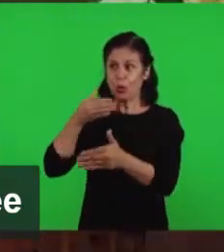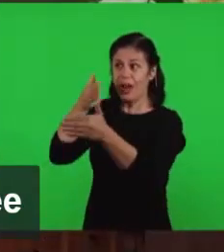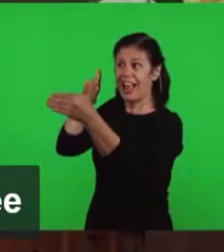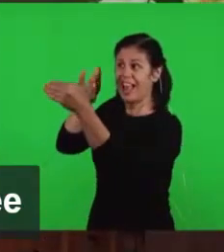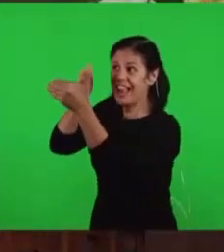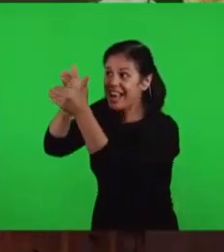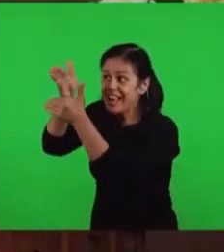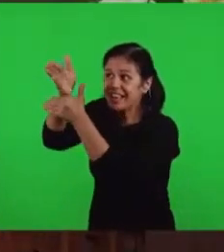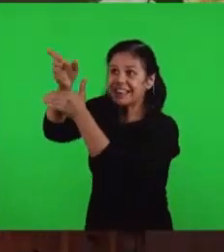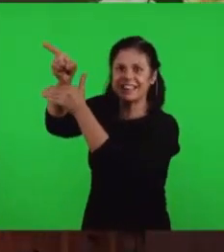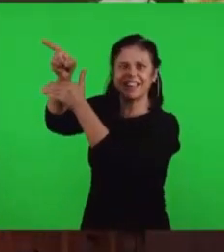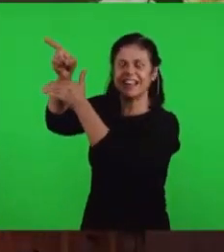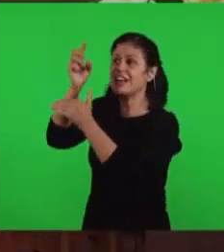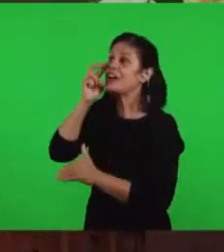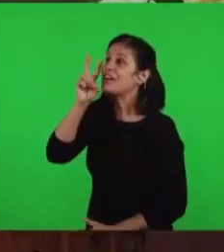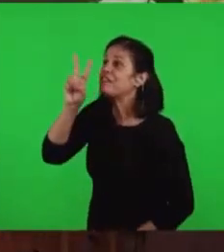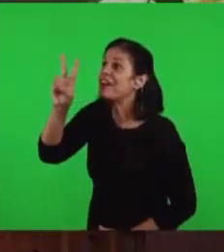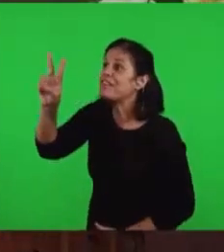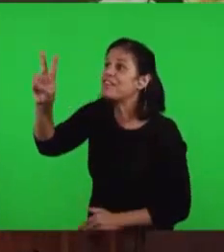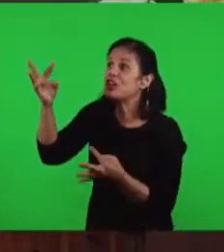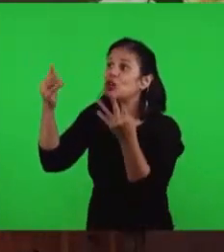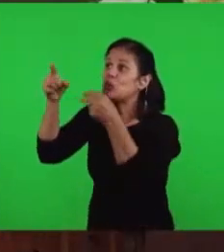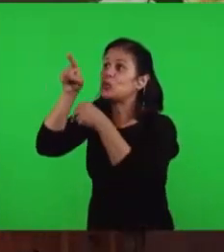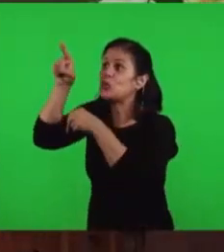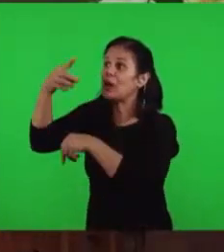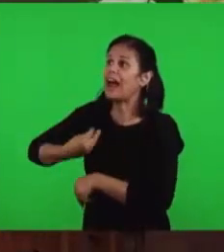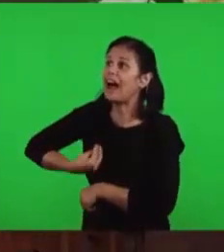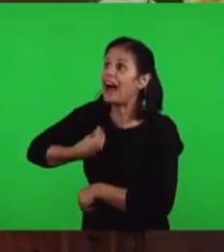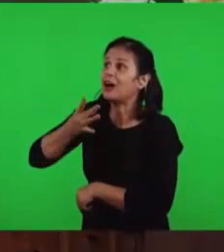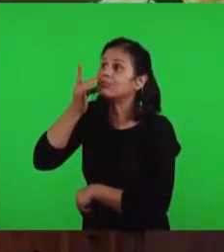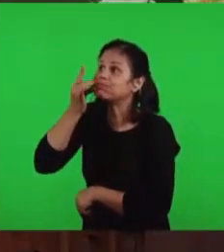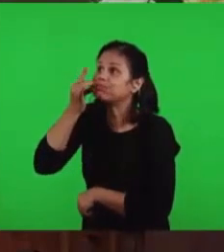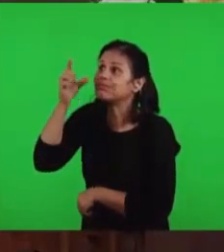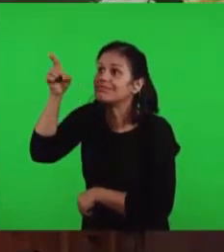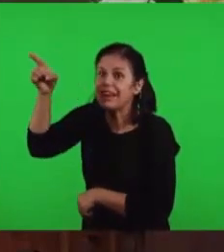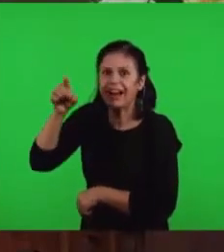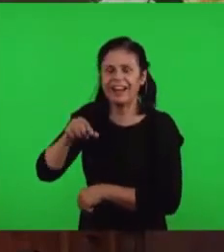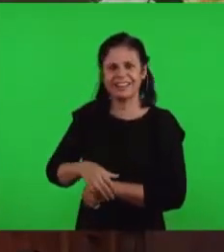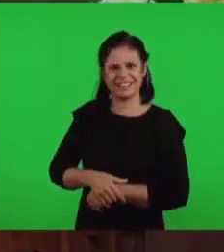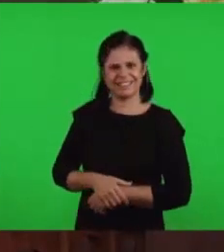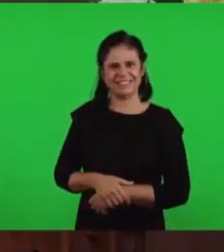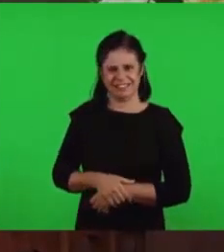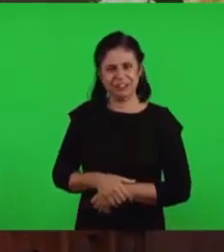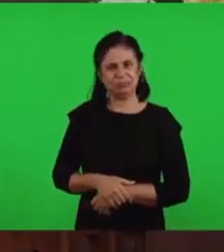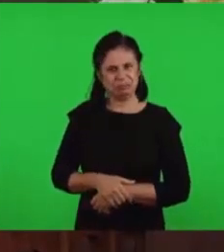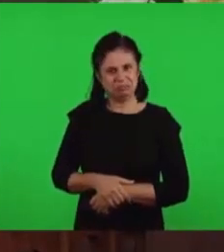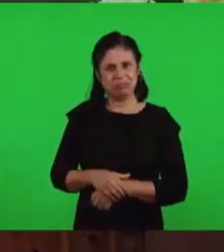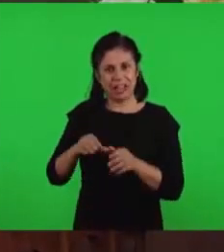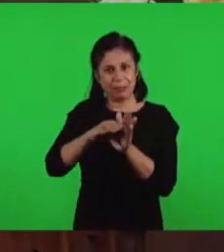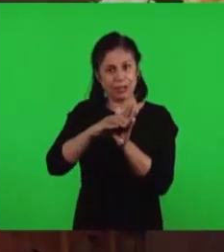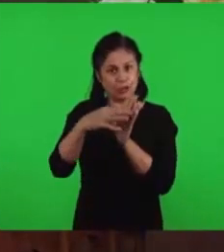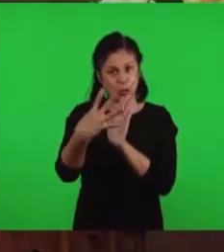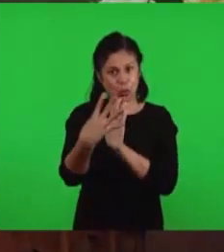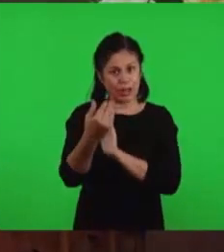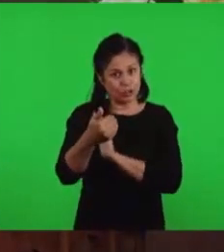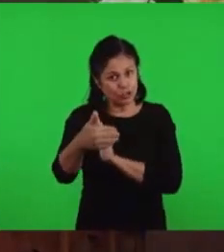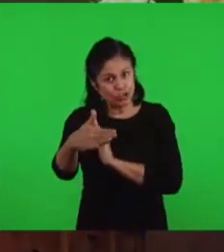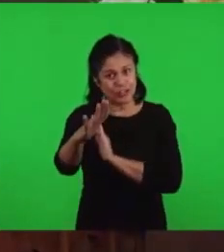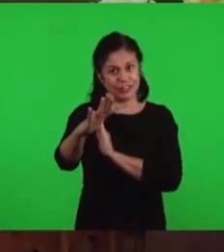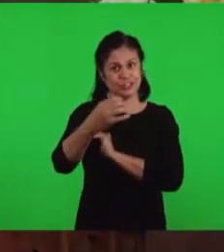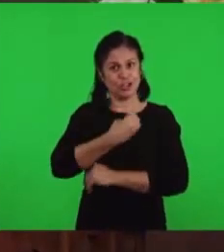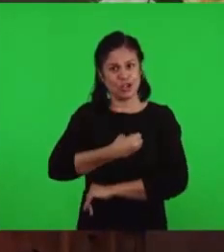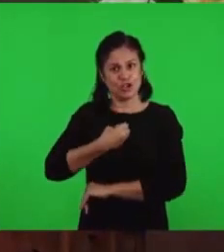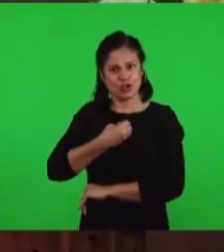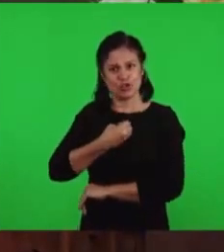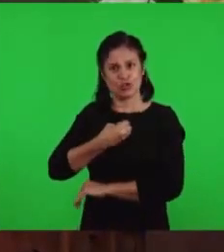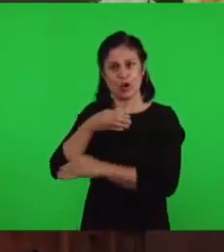ele vai ver os acontecimentos da eternidade aquilo que não é aquilo que há de